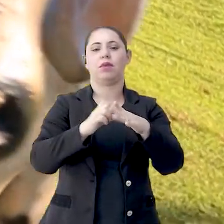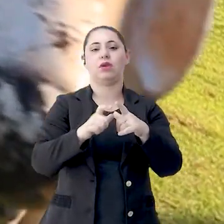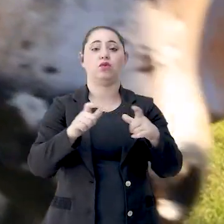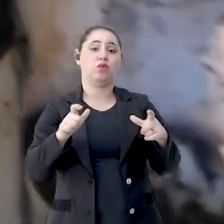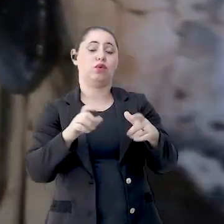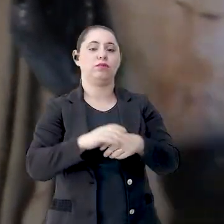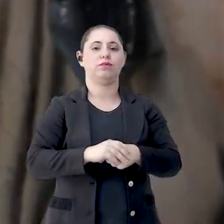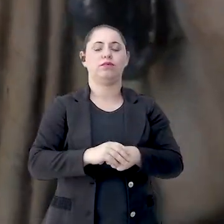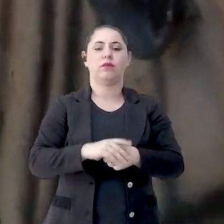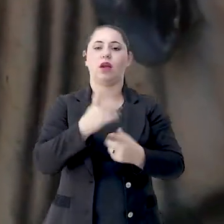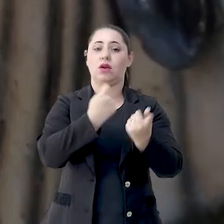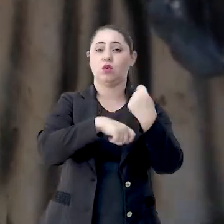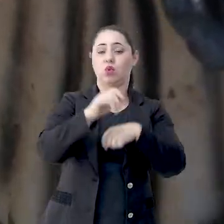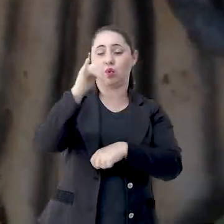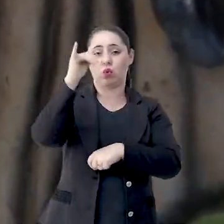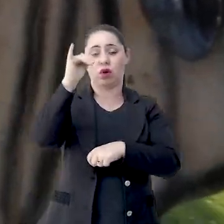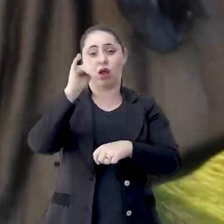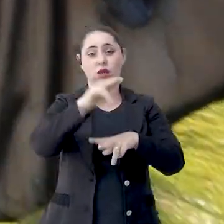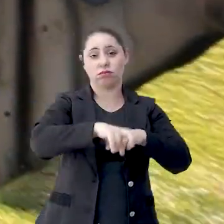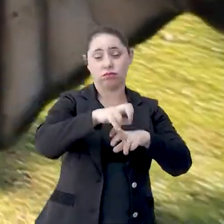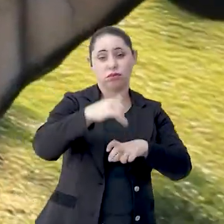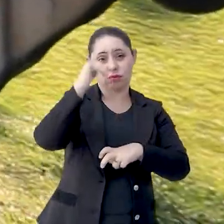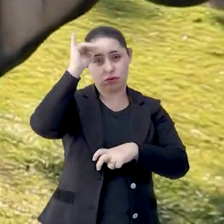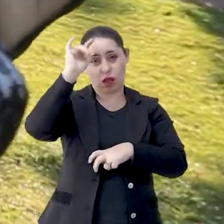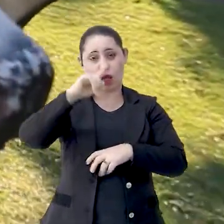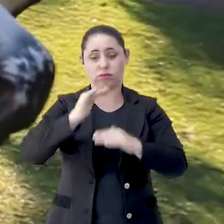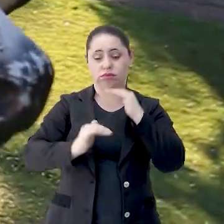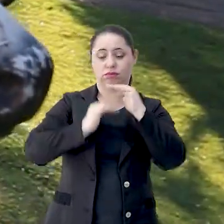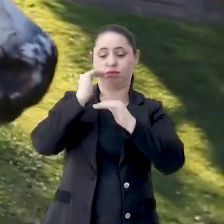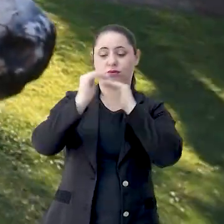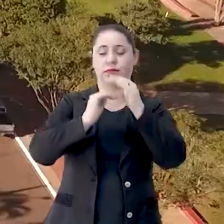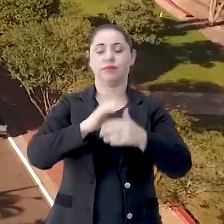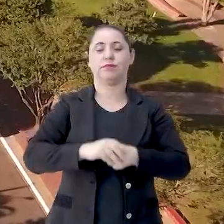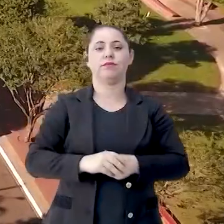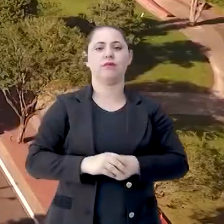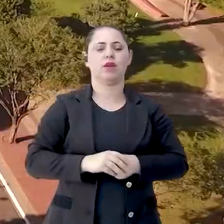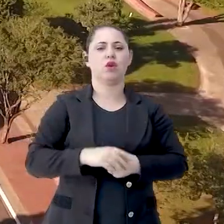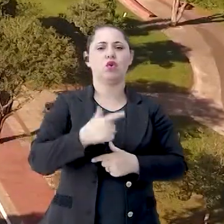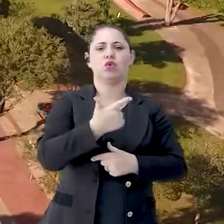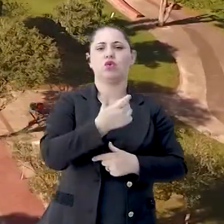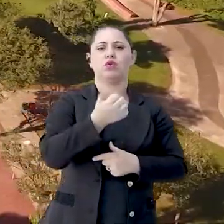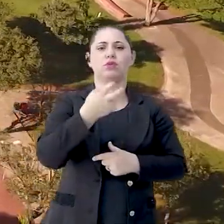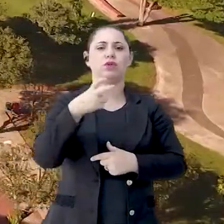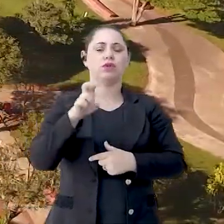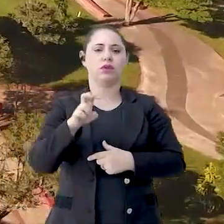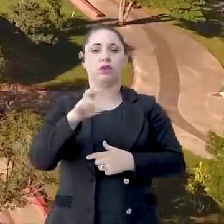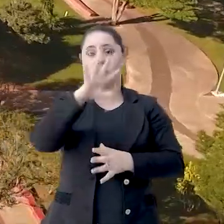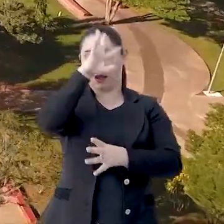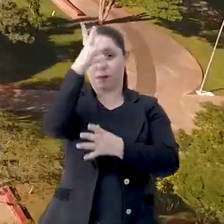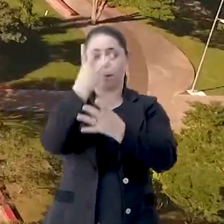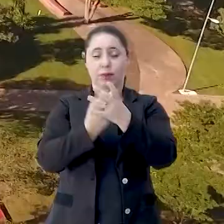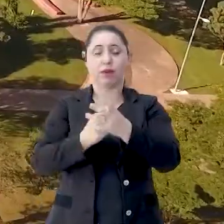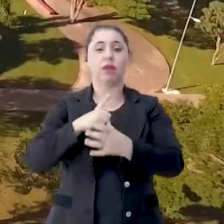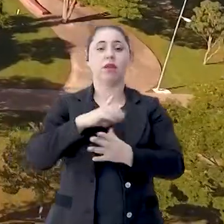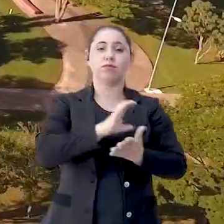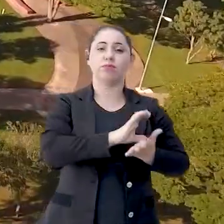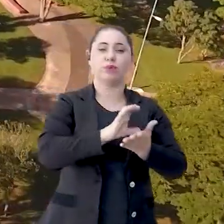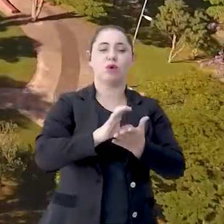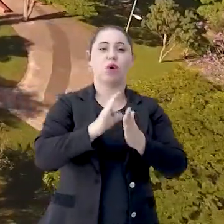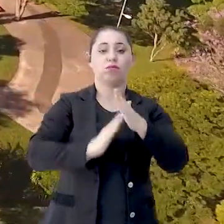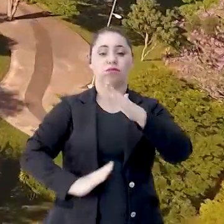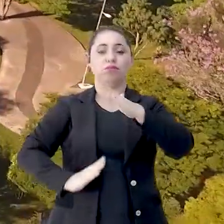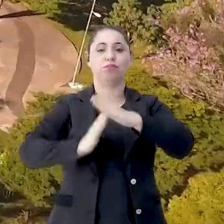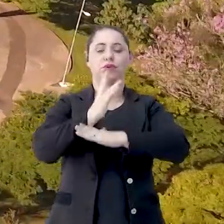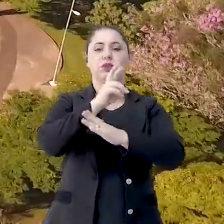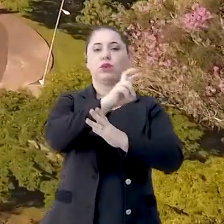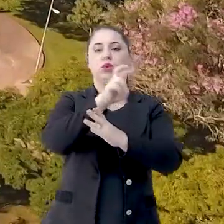mais desenvolvidas. Desde 2015, a Amambai recebeu investimentos que ultrapassam 55 milhões em obras e